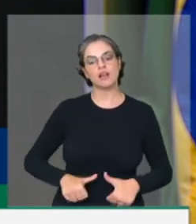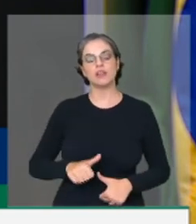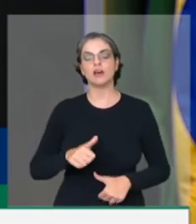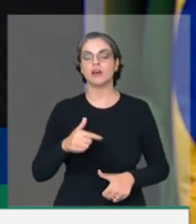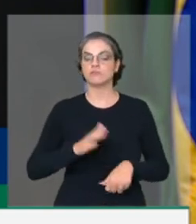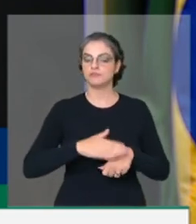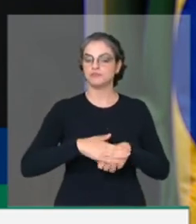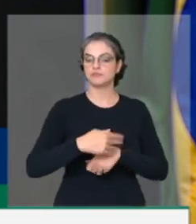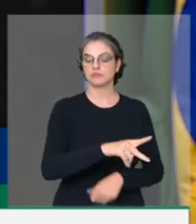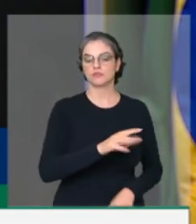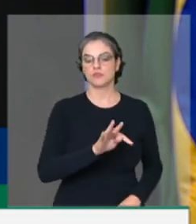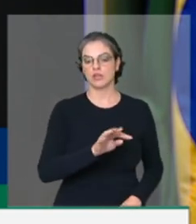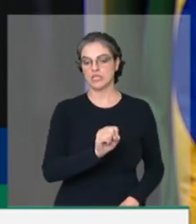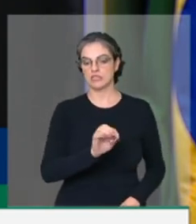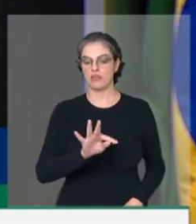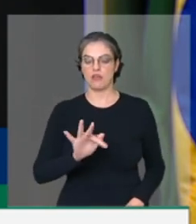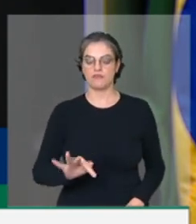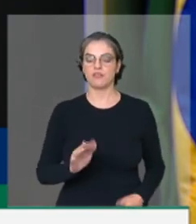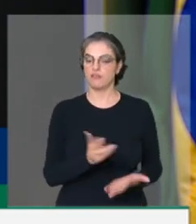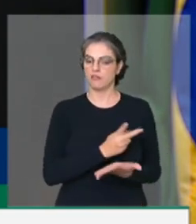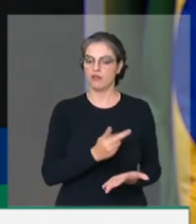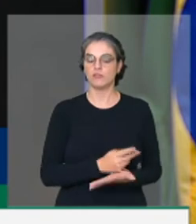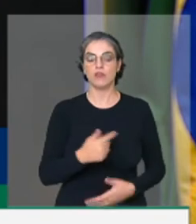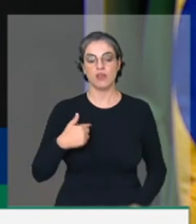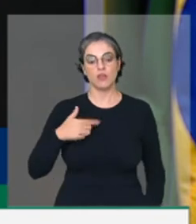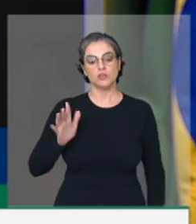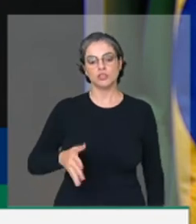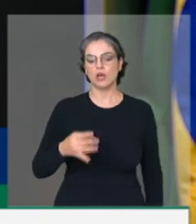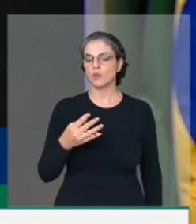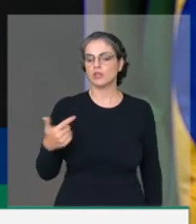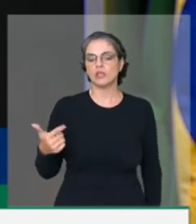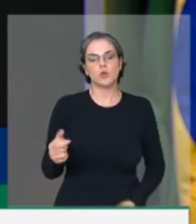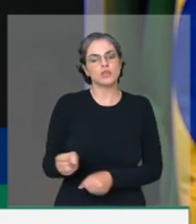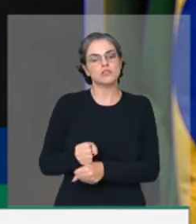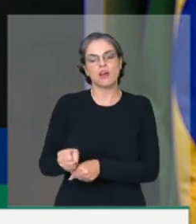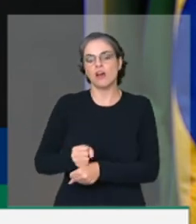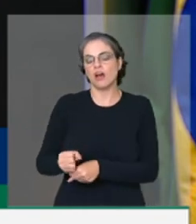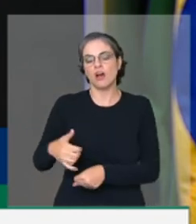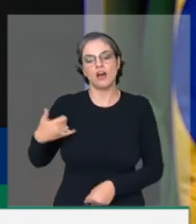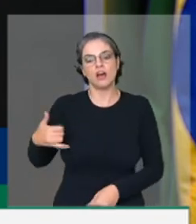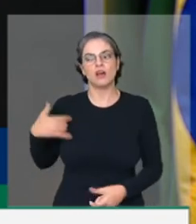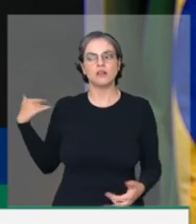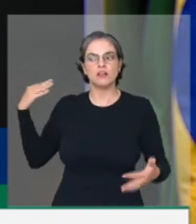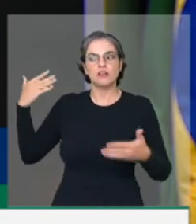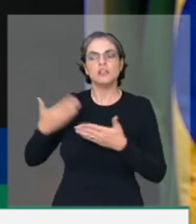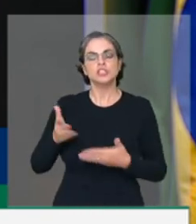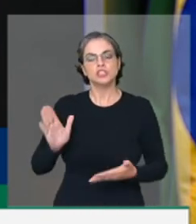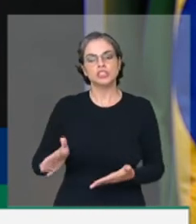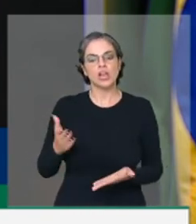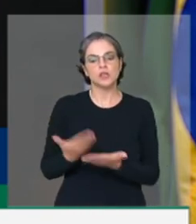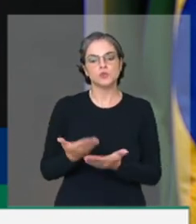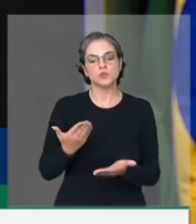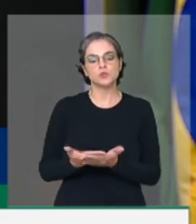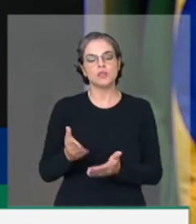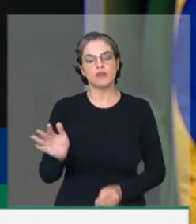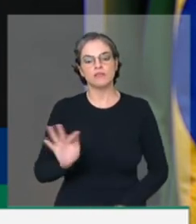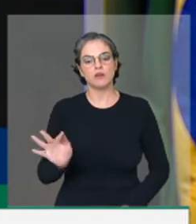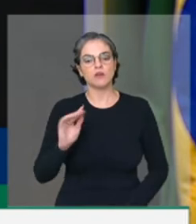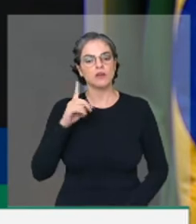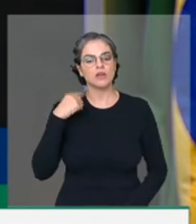vez na minha história de 42 anos, eu já passei pelos bancos escolares, já tive professor de direito penal, de direito processual penal, e